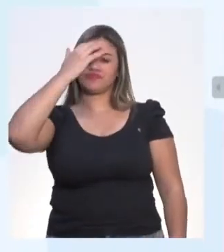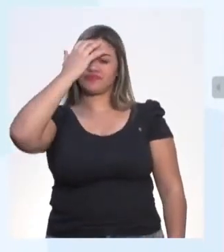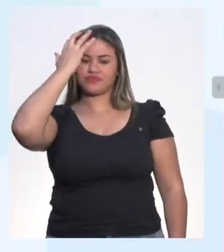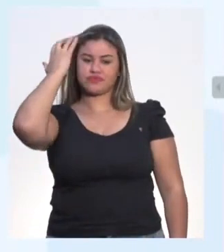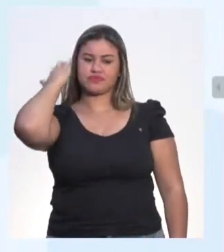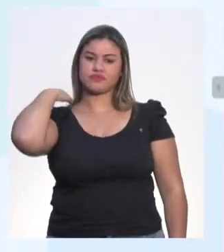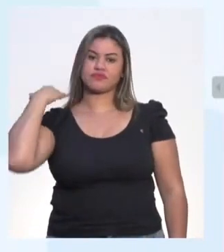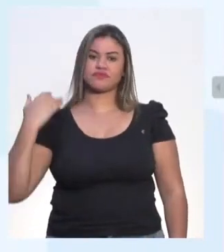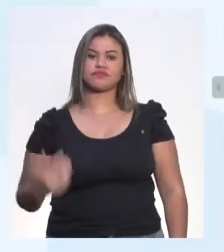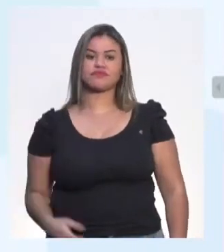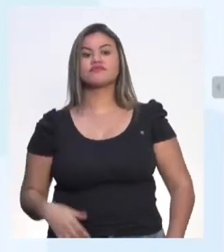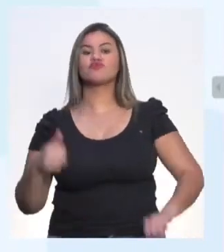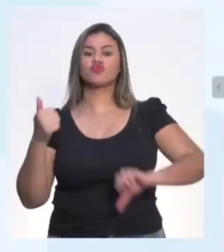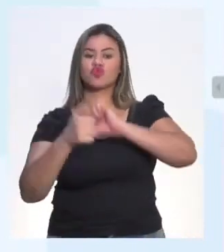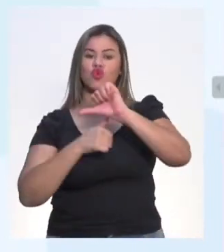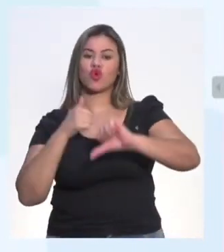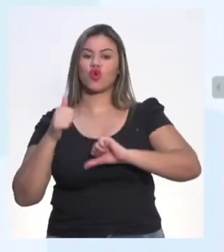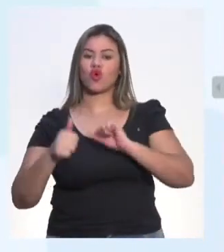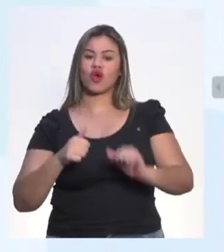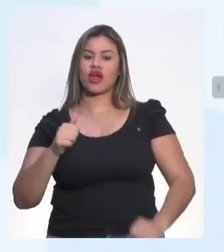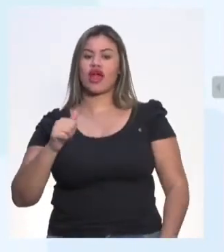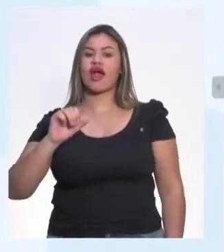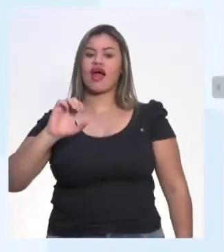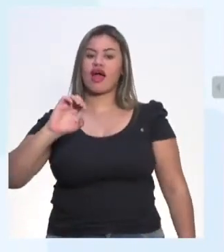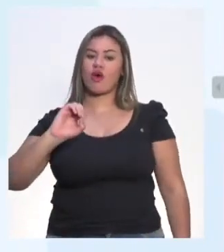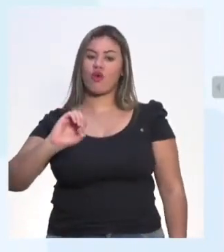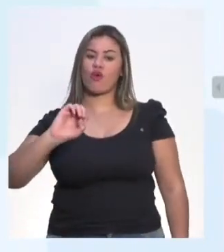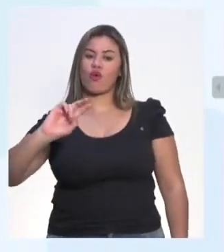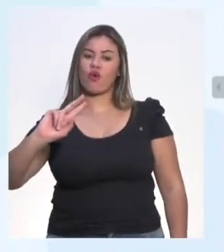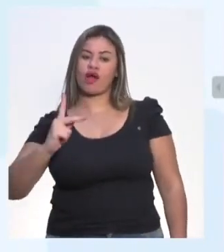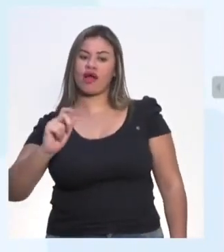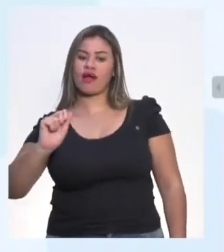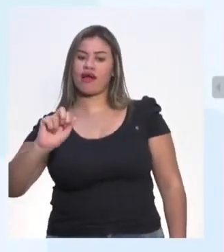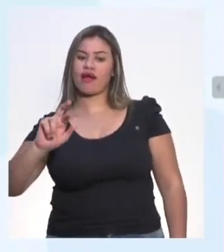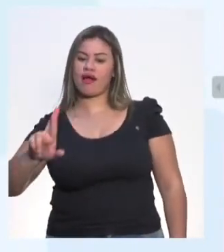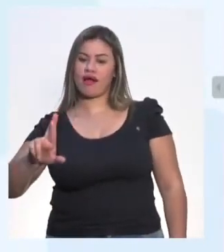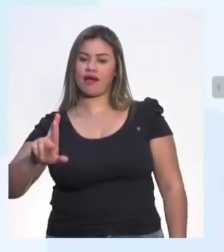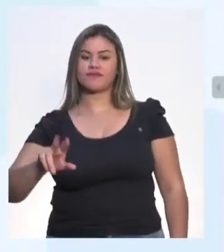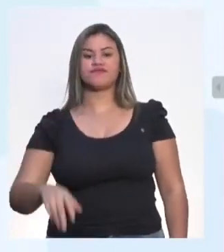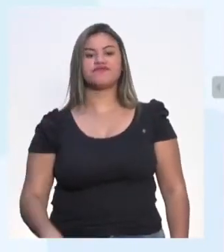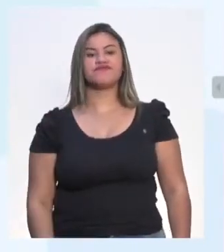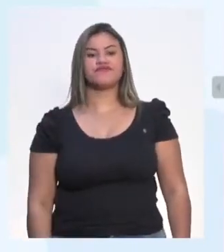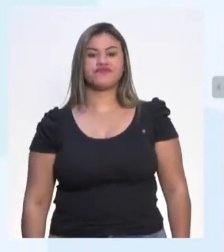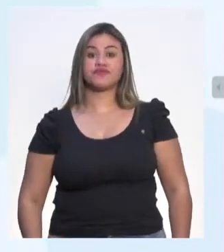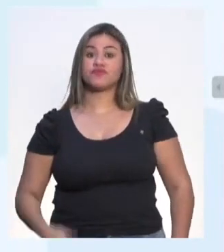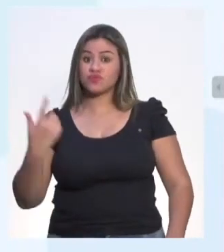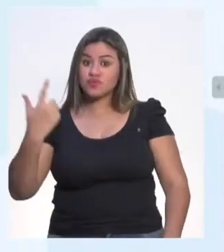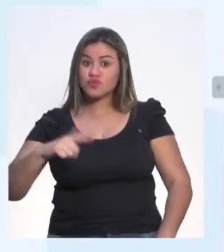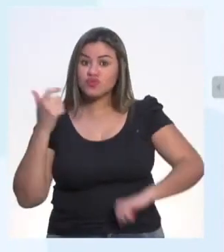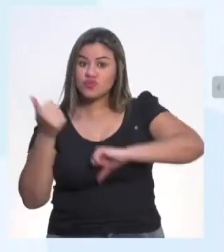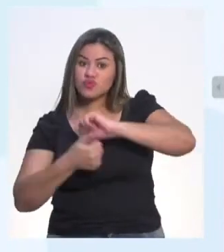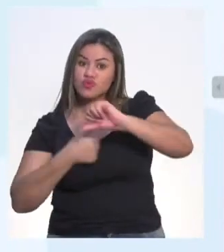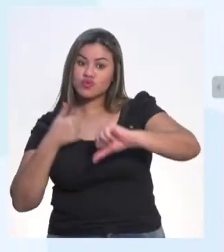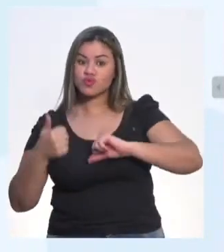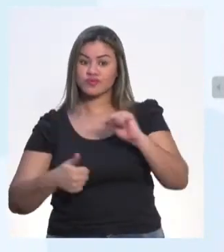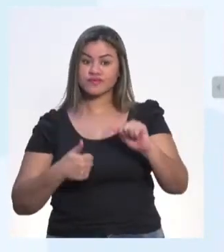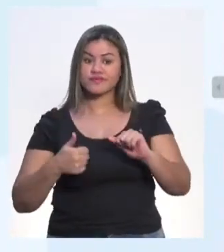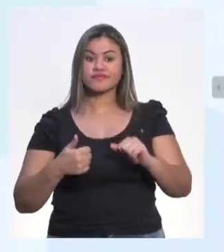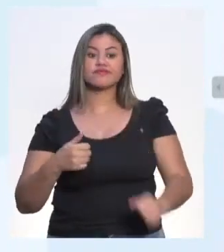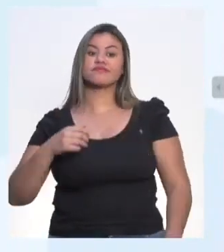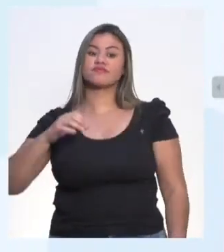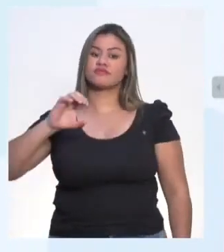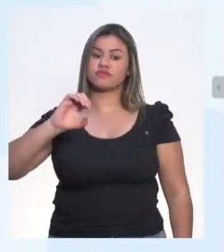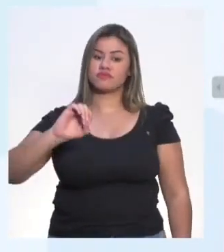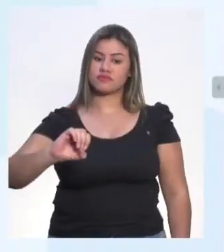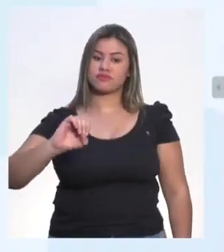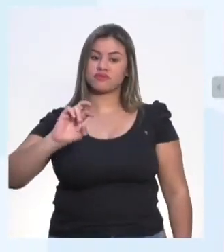Perfeito. Vou trocar o R com o A. Agora, na segunda posição, vou colocar